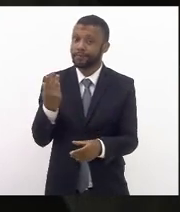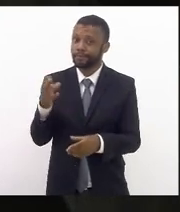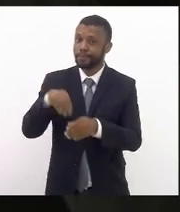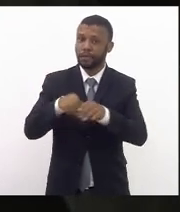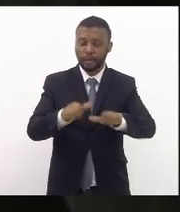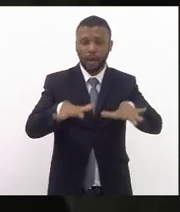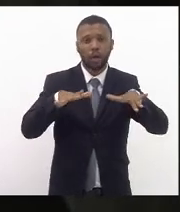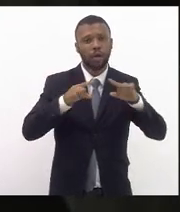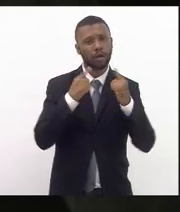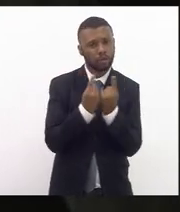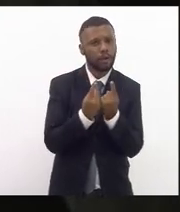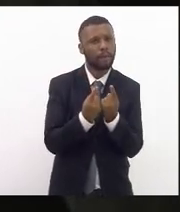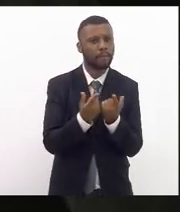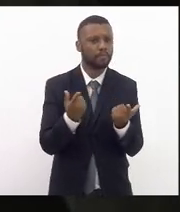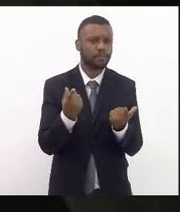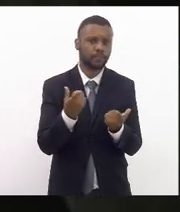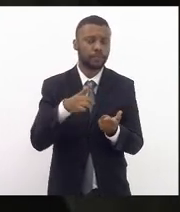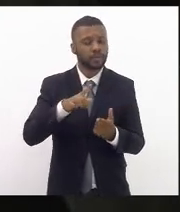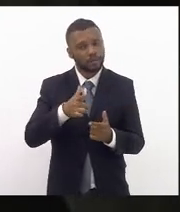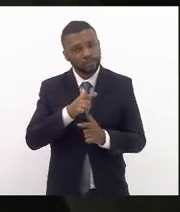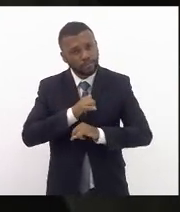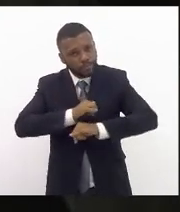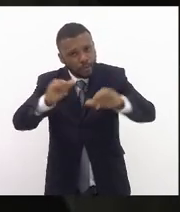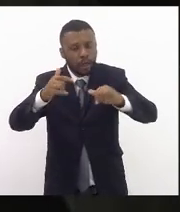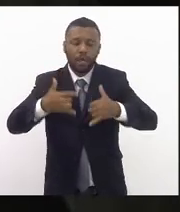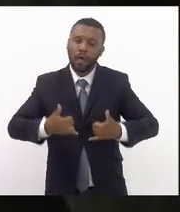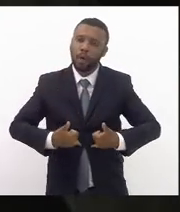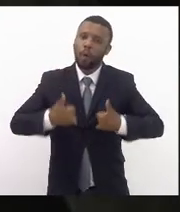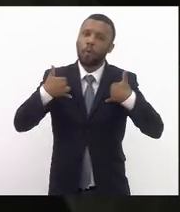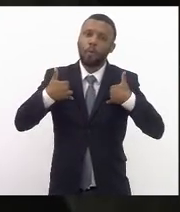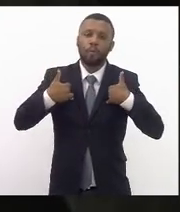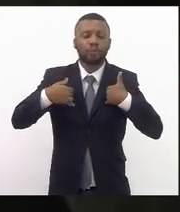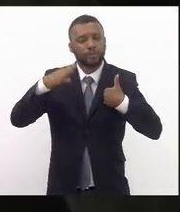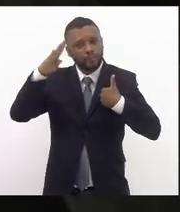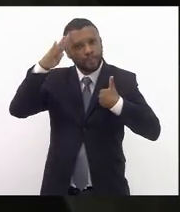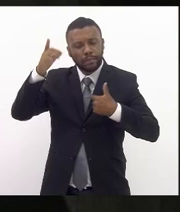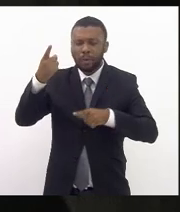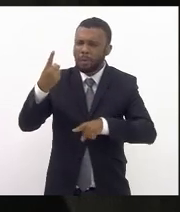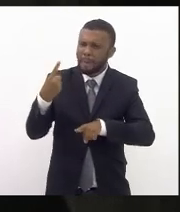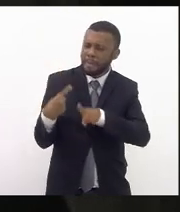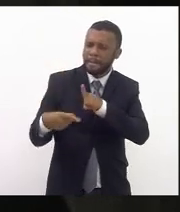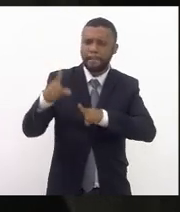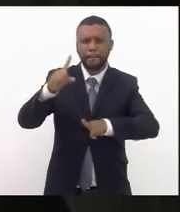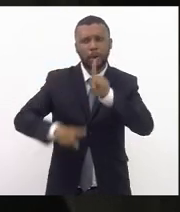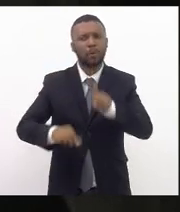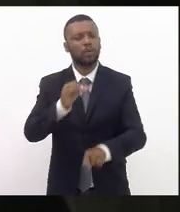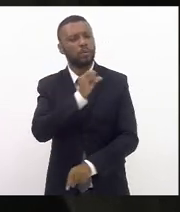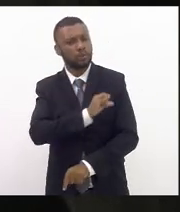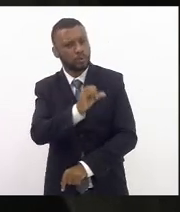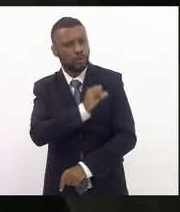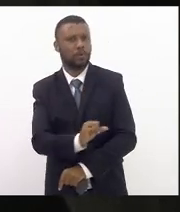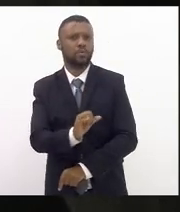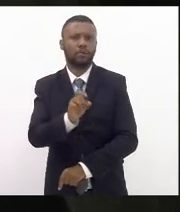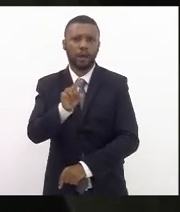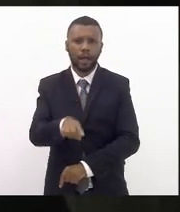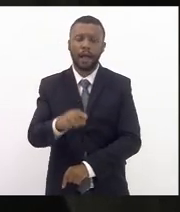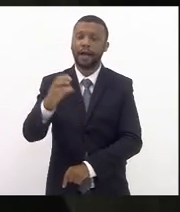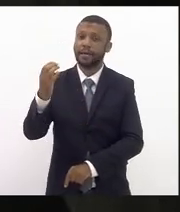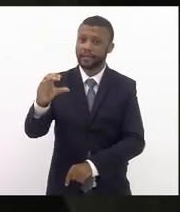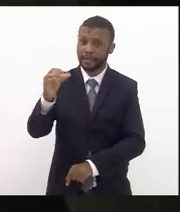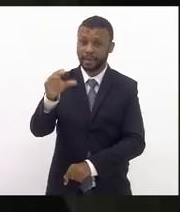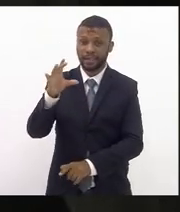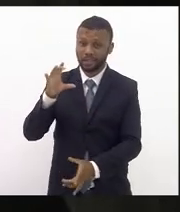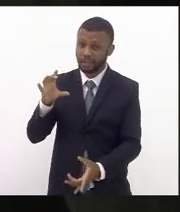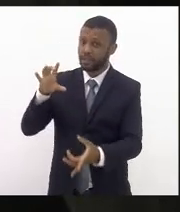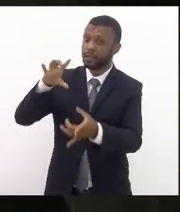com orgulho. Um dos maiores trunfos, se não o maior trunfo do Rio de Janeiro, é a ciência aqui